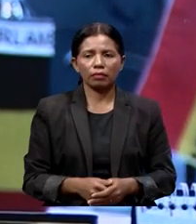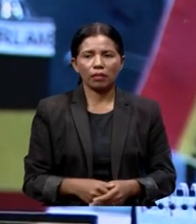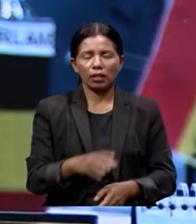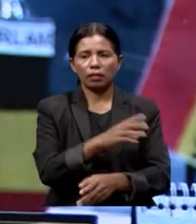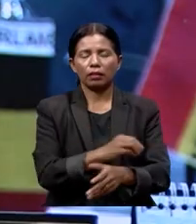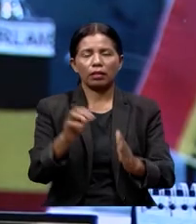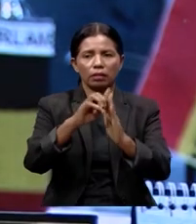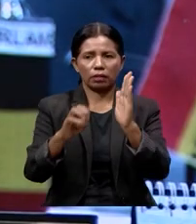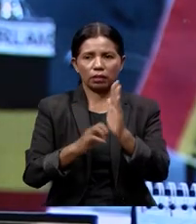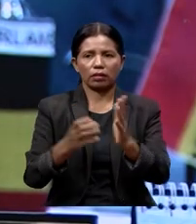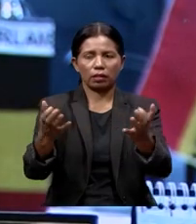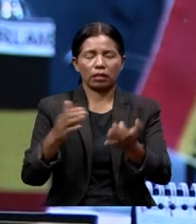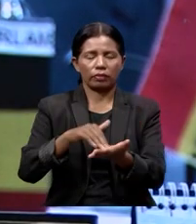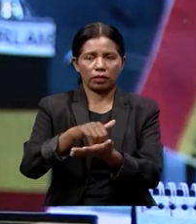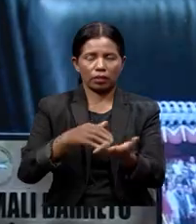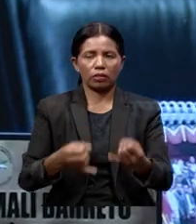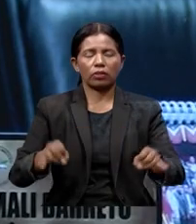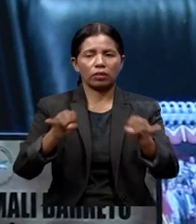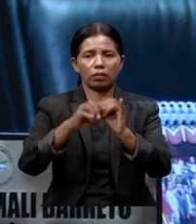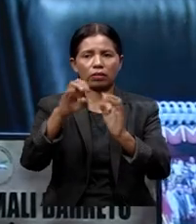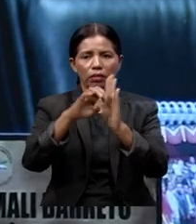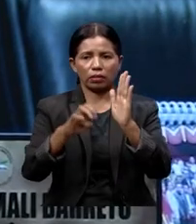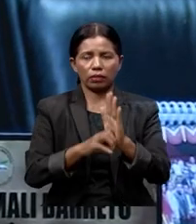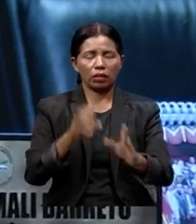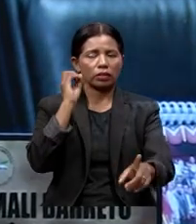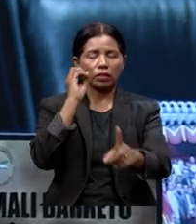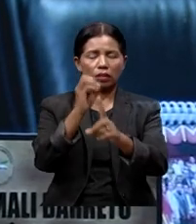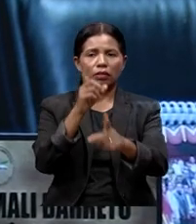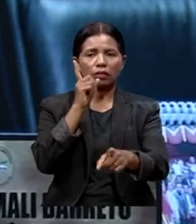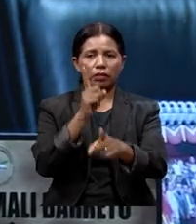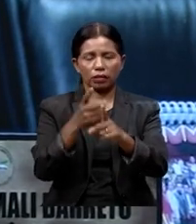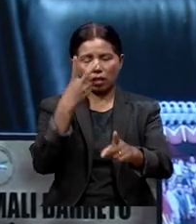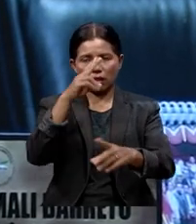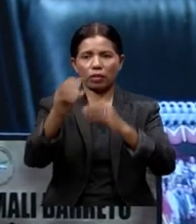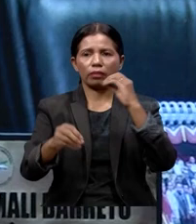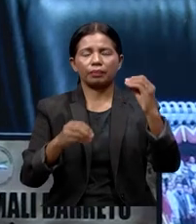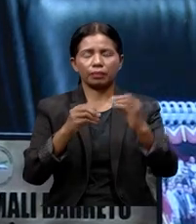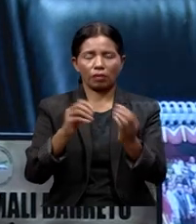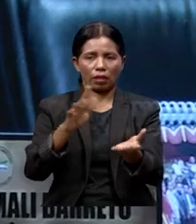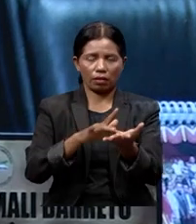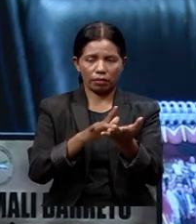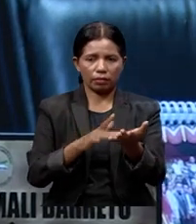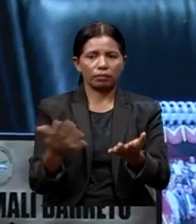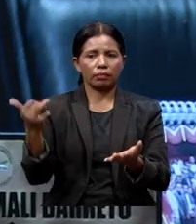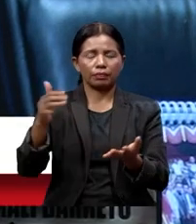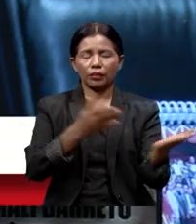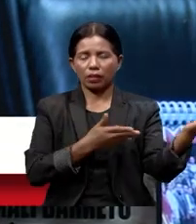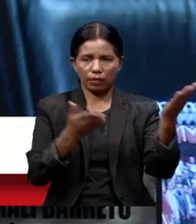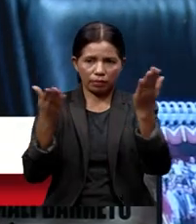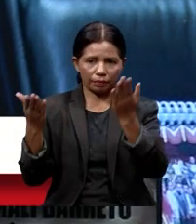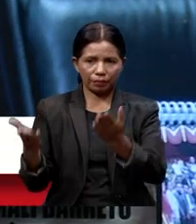propositadamente, o Estado, uma carica fraco de uma instituição do Estado. O objetivo, Lolos, é tu controla, vai ir a medicamentos, nem bem, mas tá mamãe,